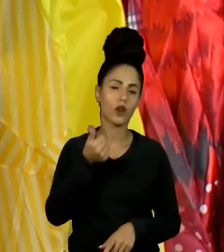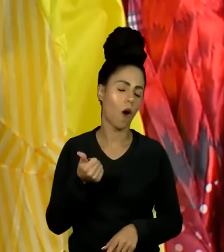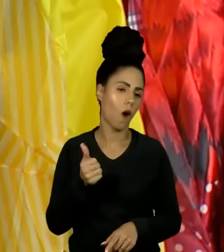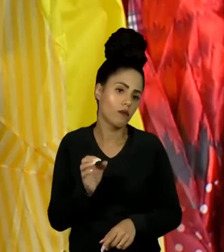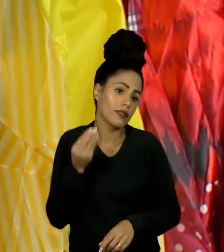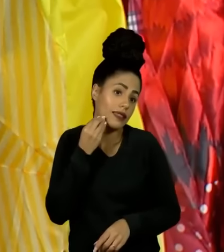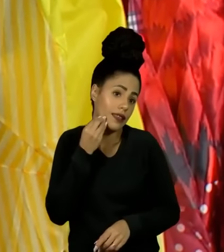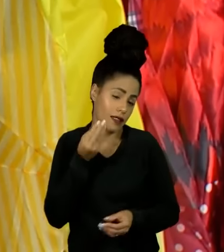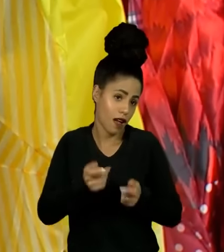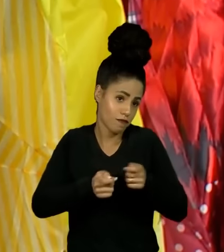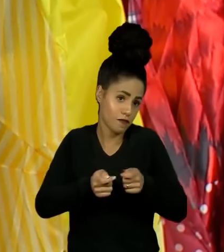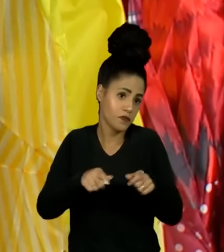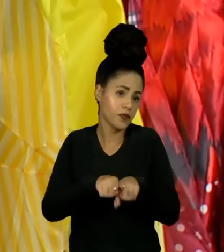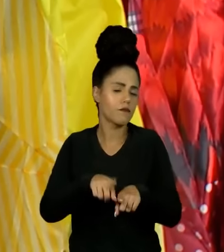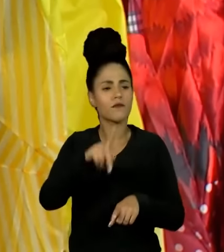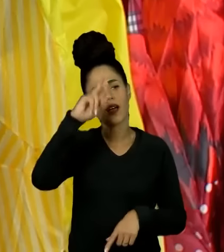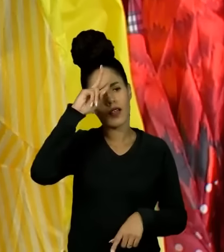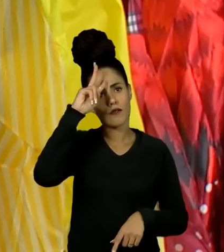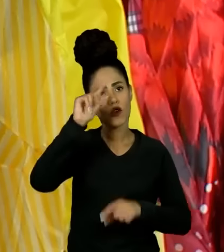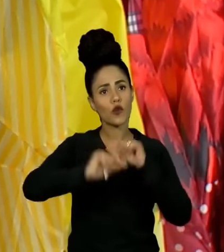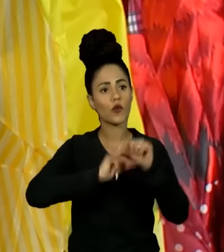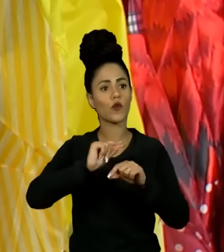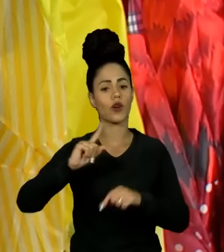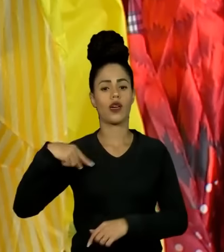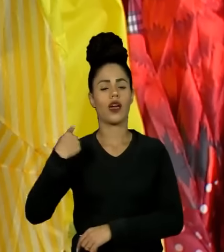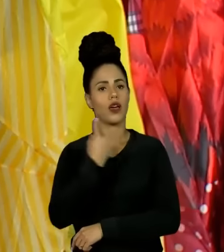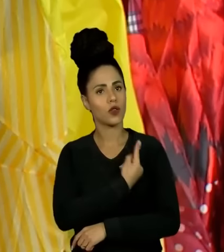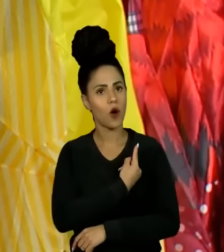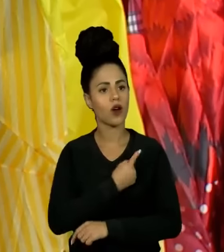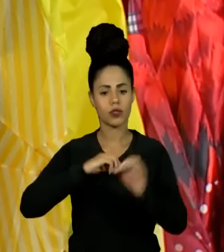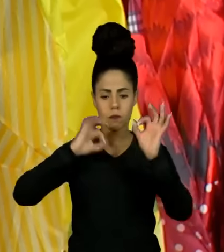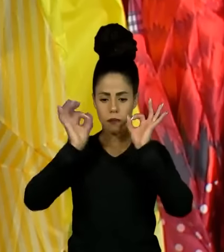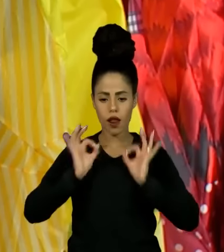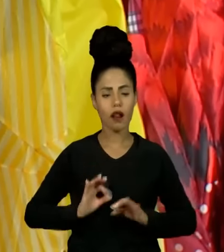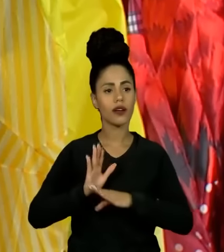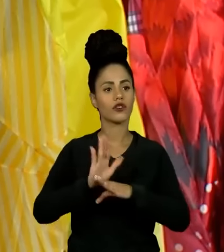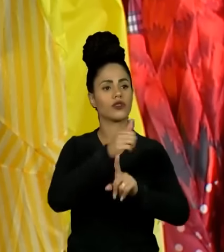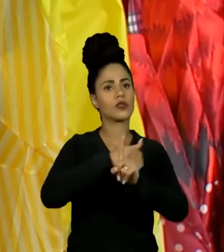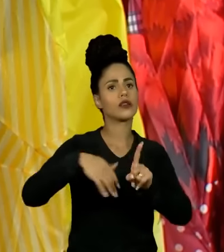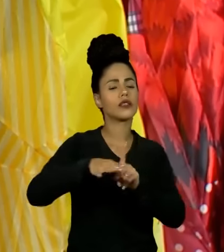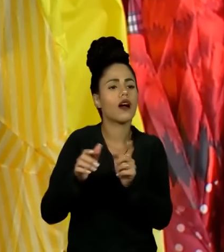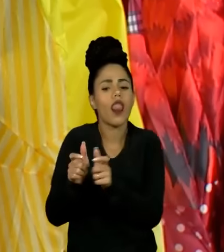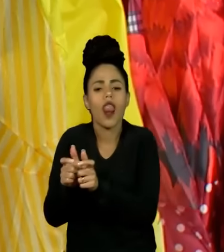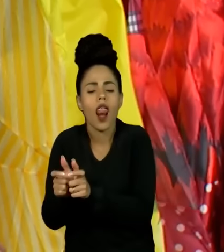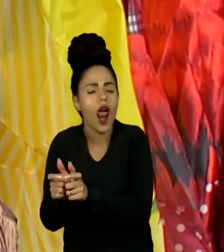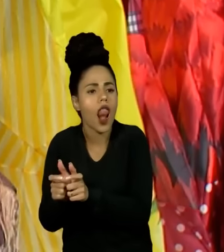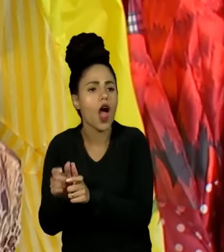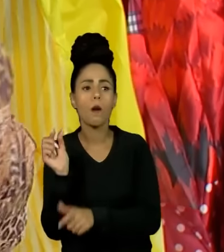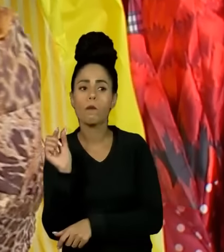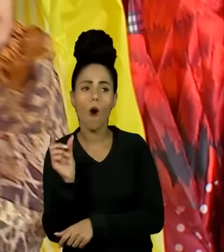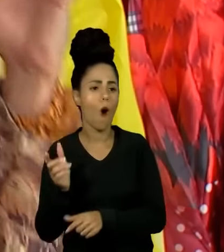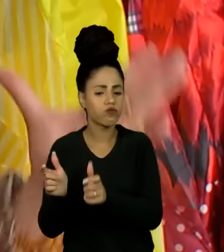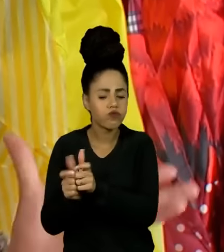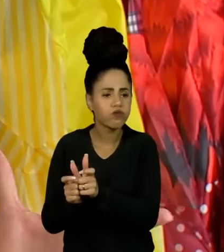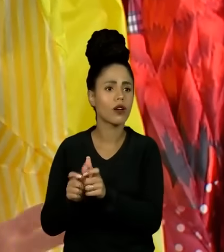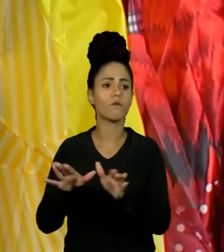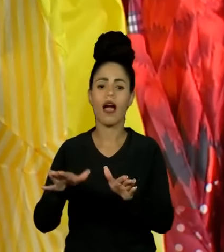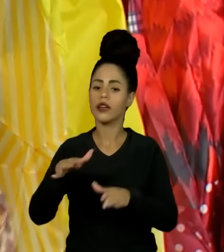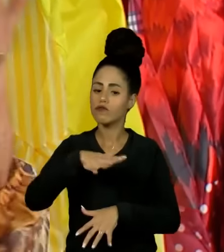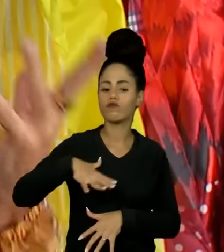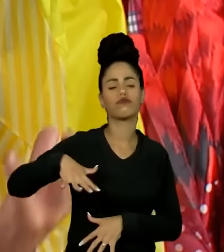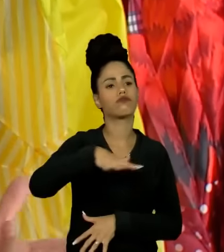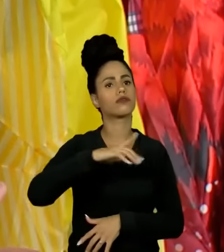digamos assim, né? Lembrando que nós somos uma plataforma de design social muito pequena, a gente é uma célula dentro de um mar muito grande,